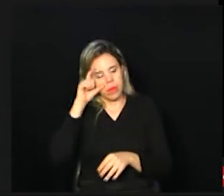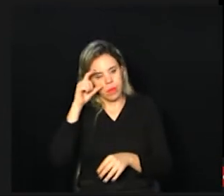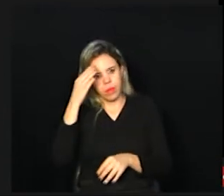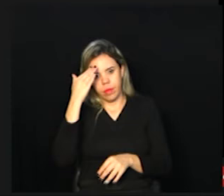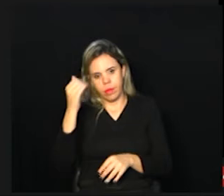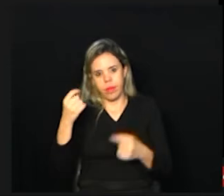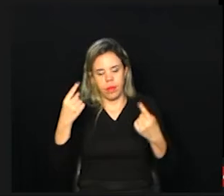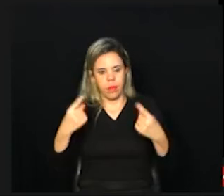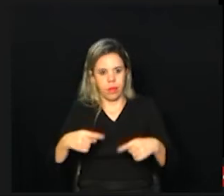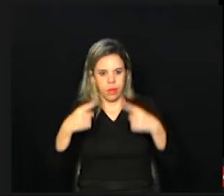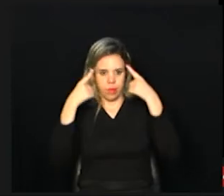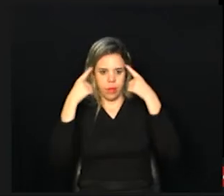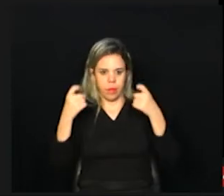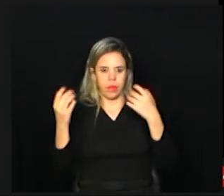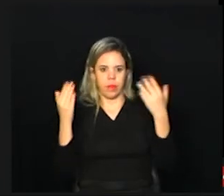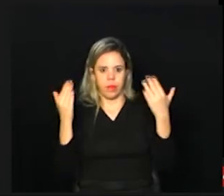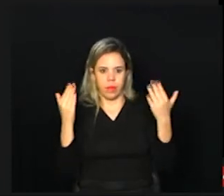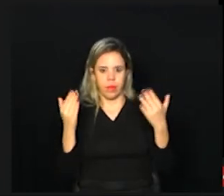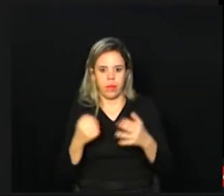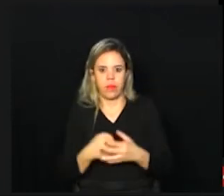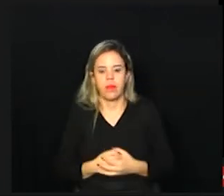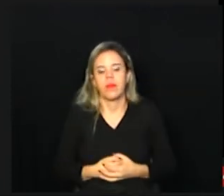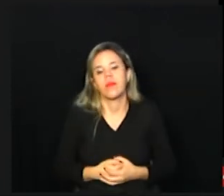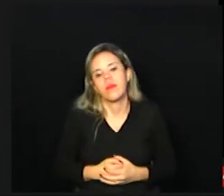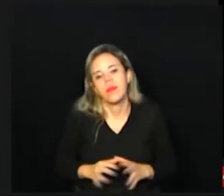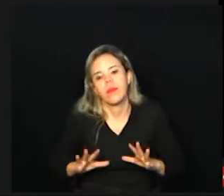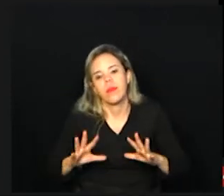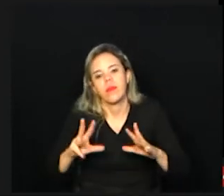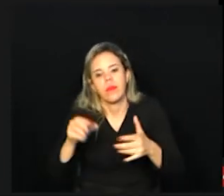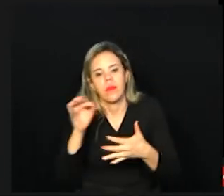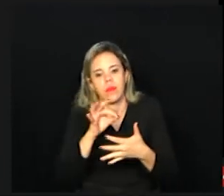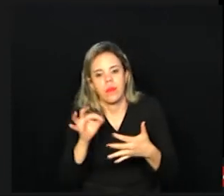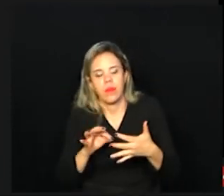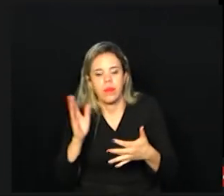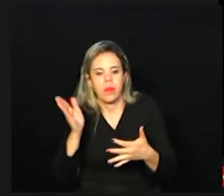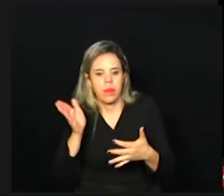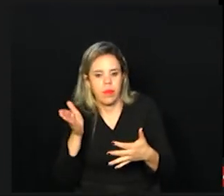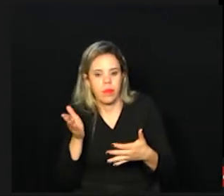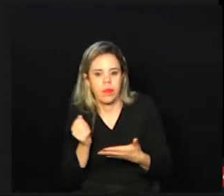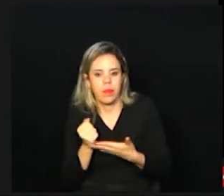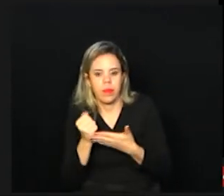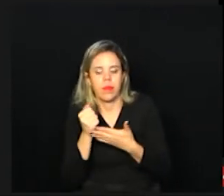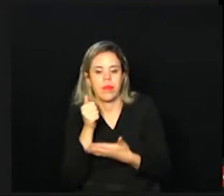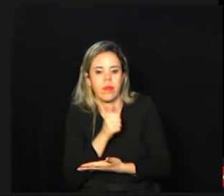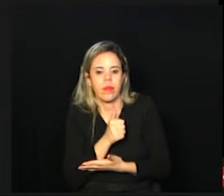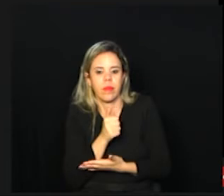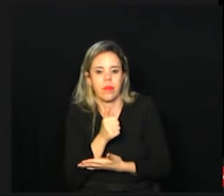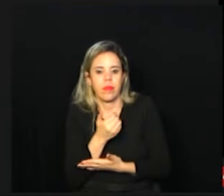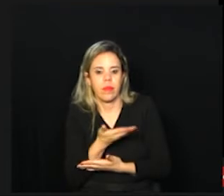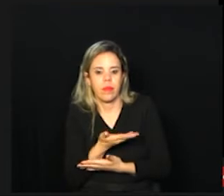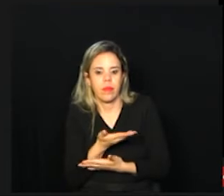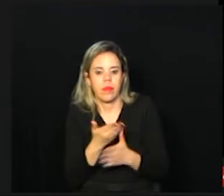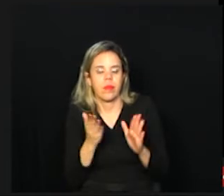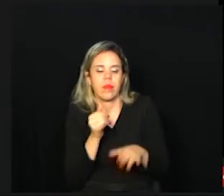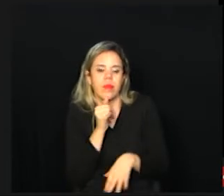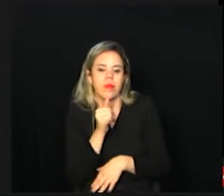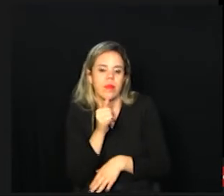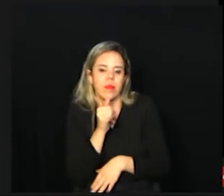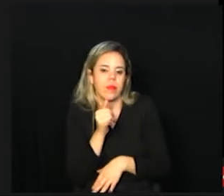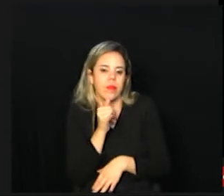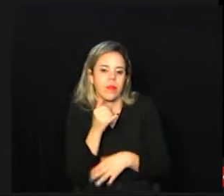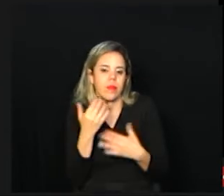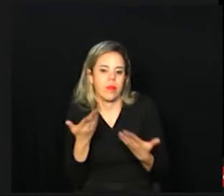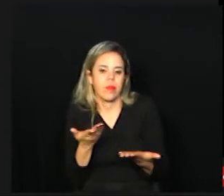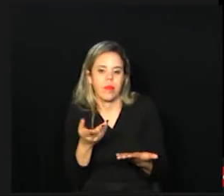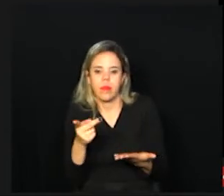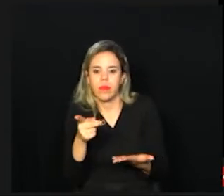violência doméstica psicológica. Então, tudo isso já ajuda essa mulher. Mas, por exemplo, você